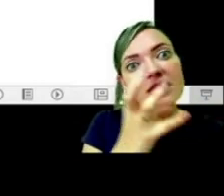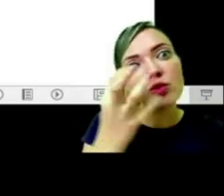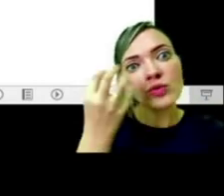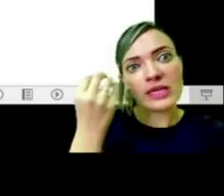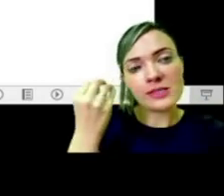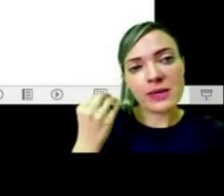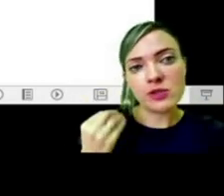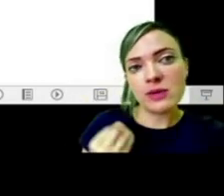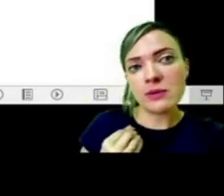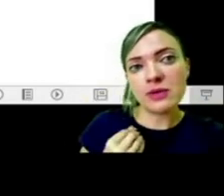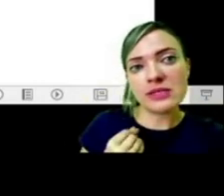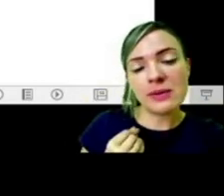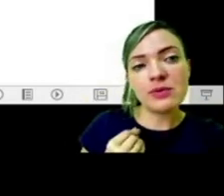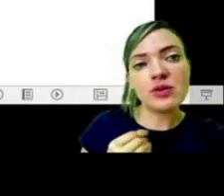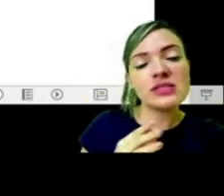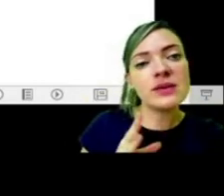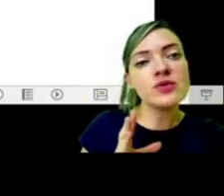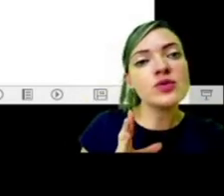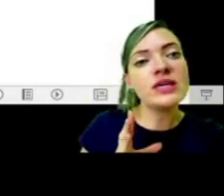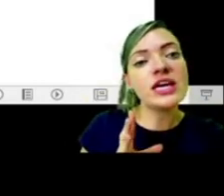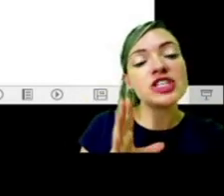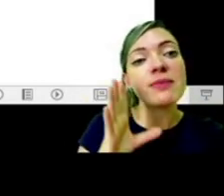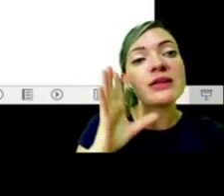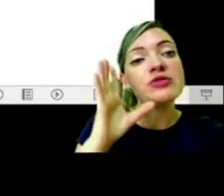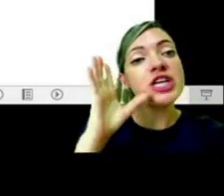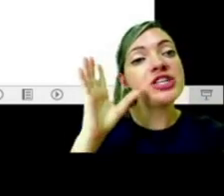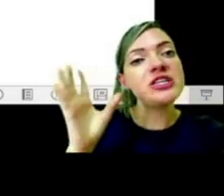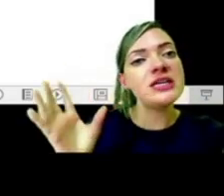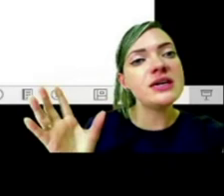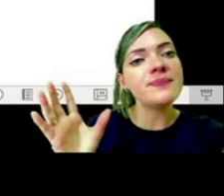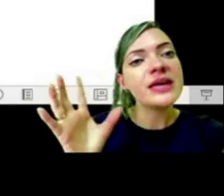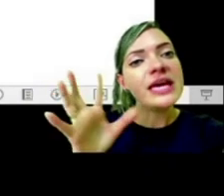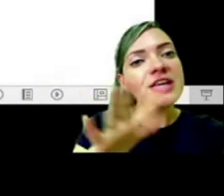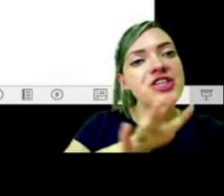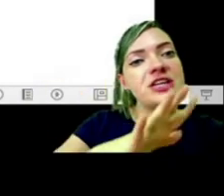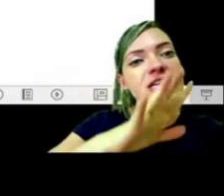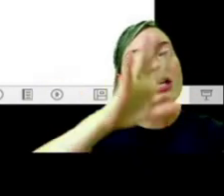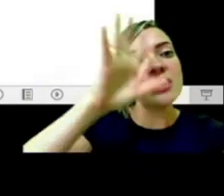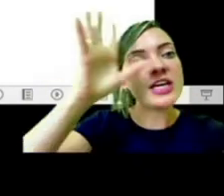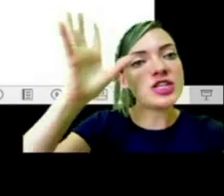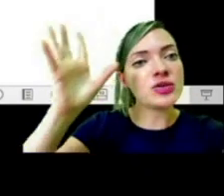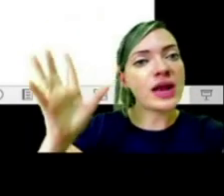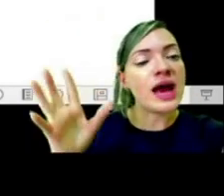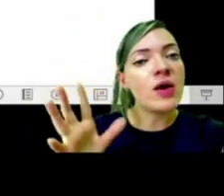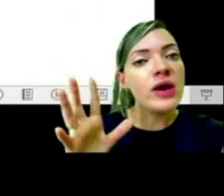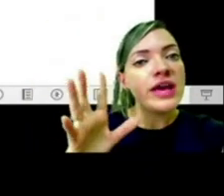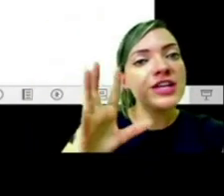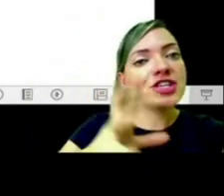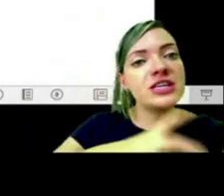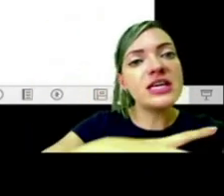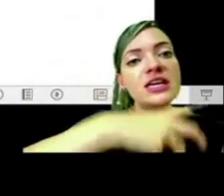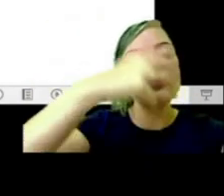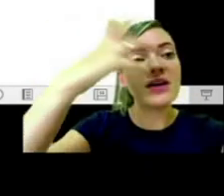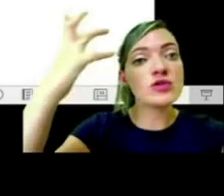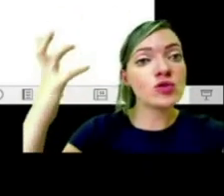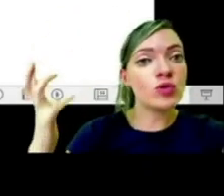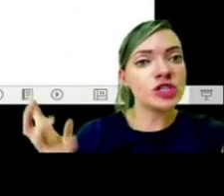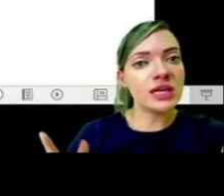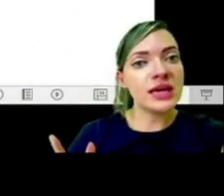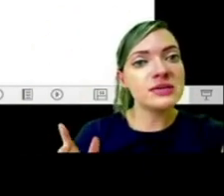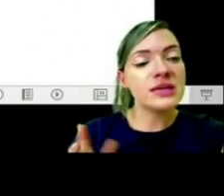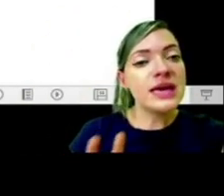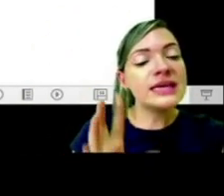Então, dentro da espécie humana, por exemplo, nós temos o que é chamado de etnia. Etnia regional, etnia de